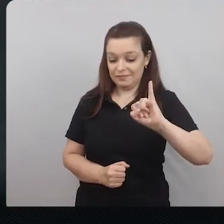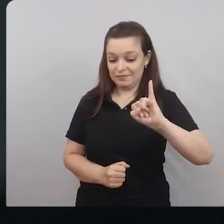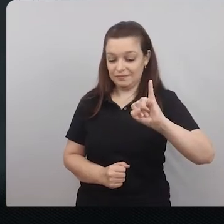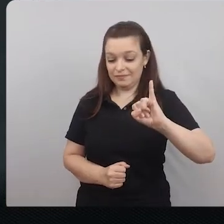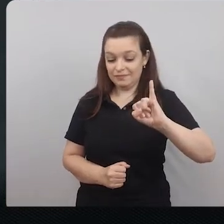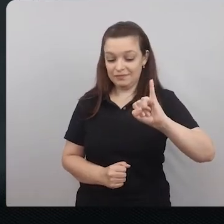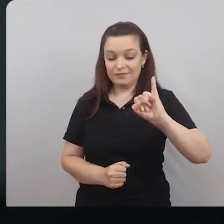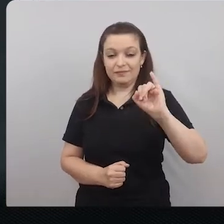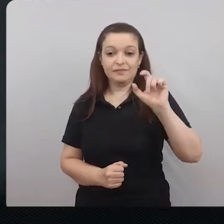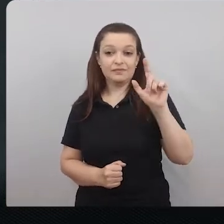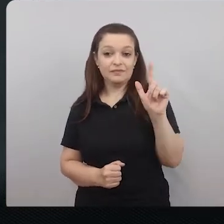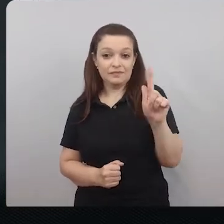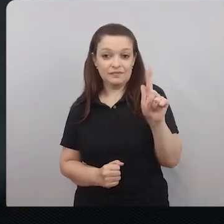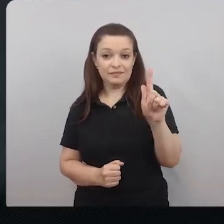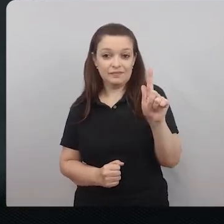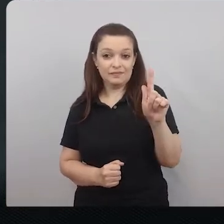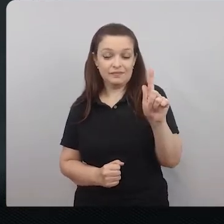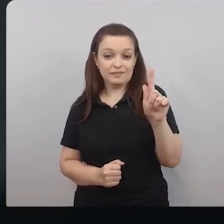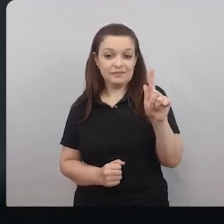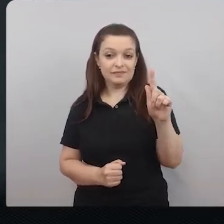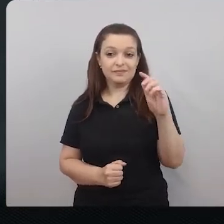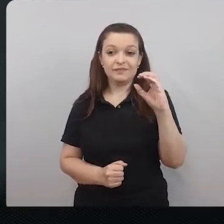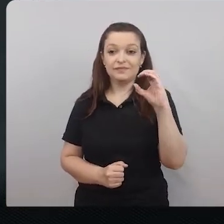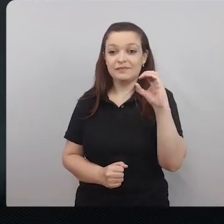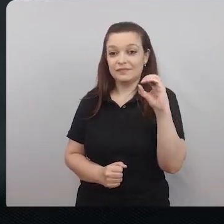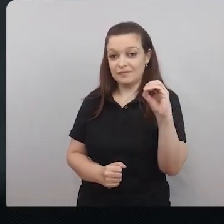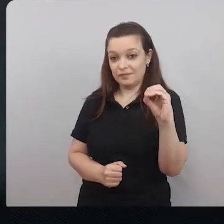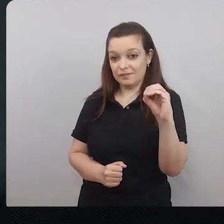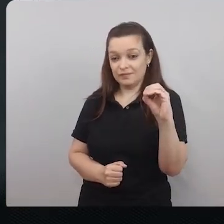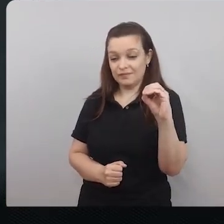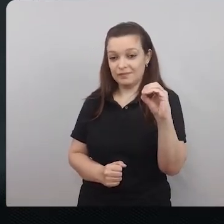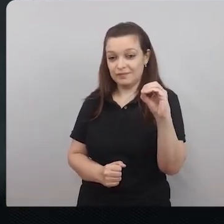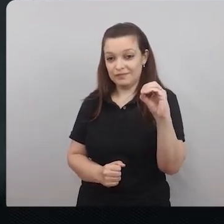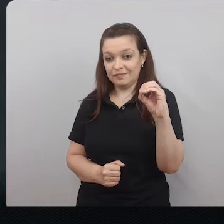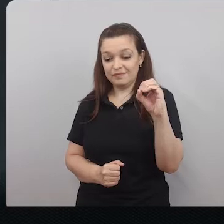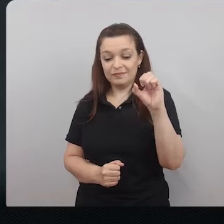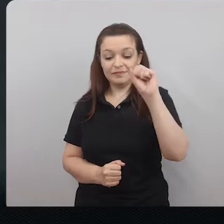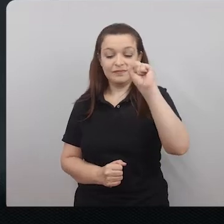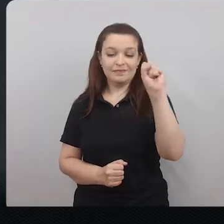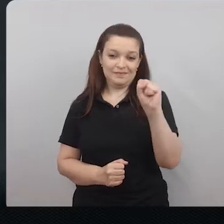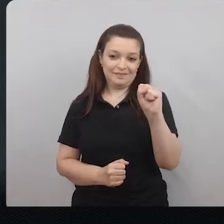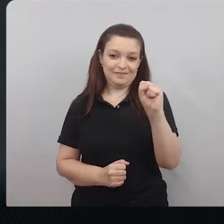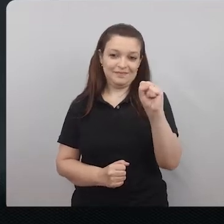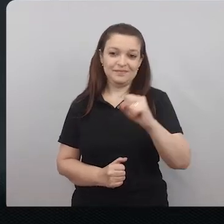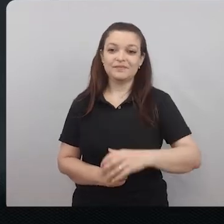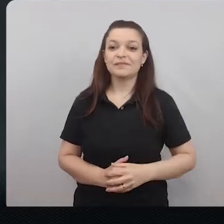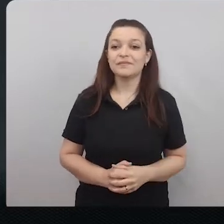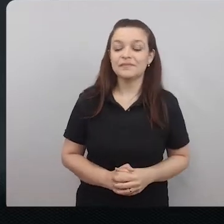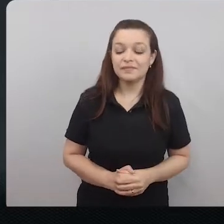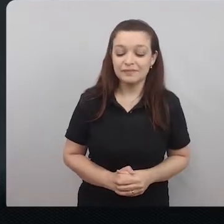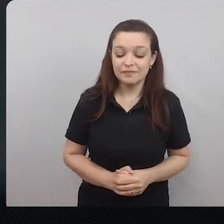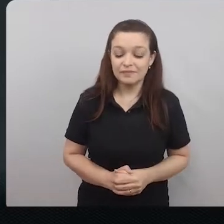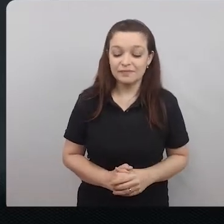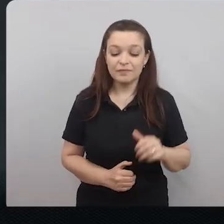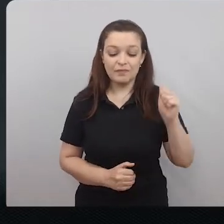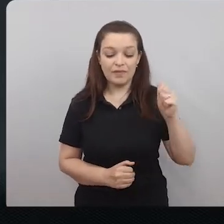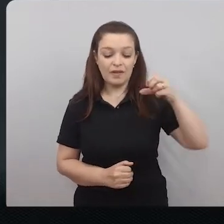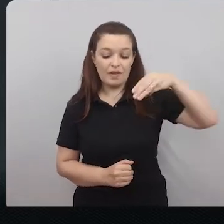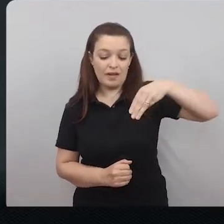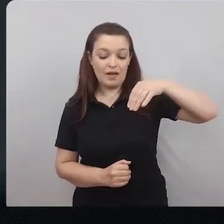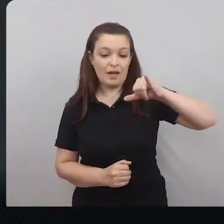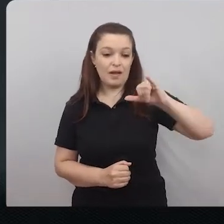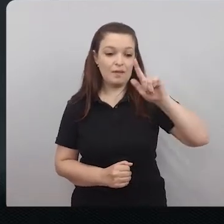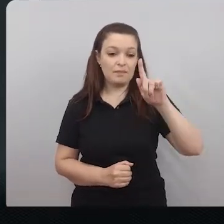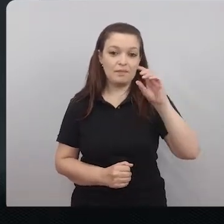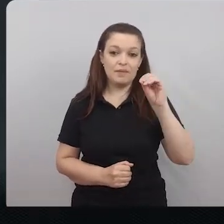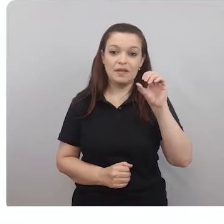a letra I, a letra G, a letra O e a letra S.